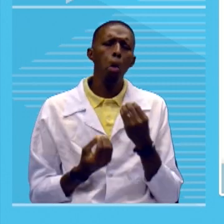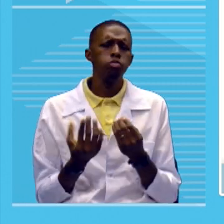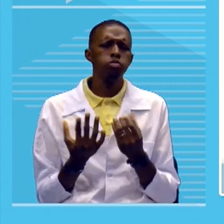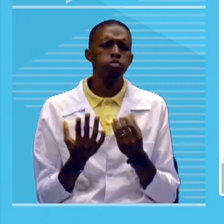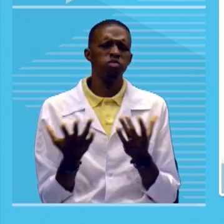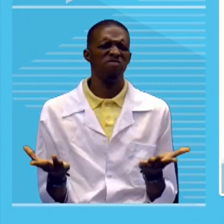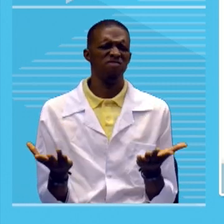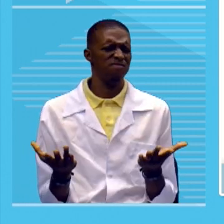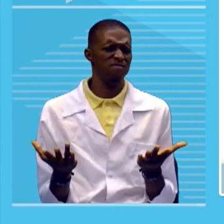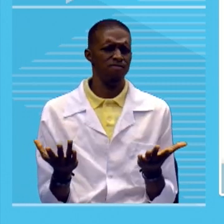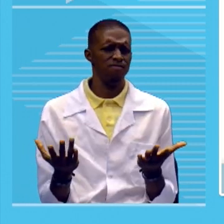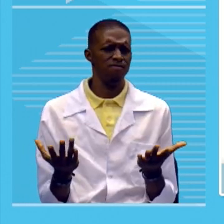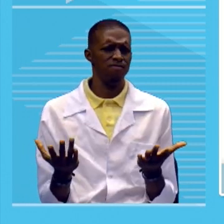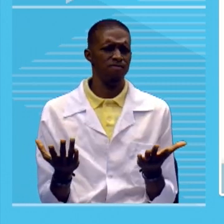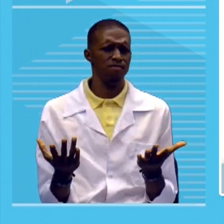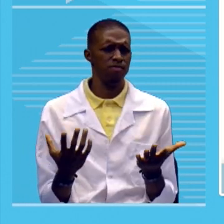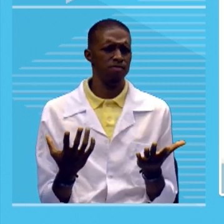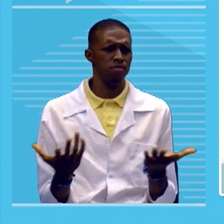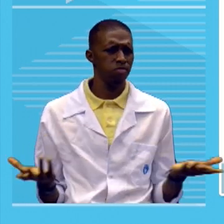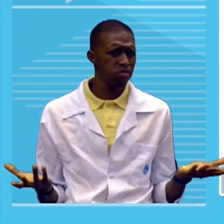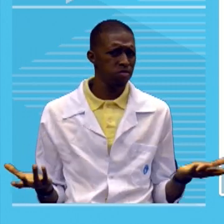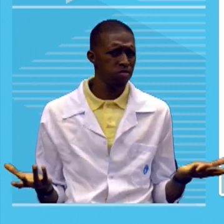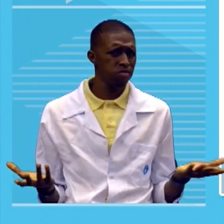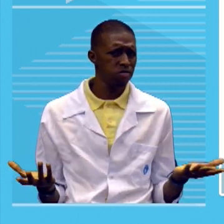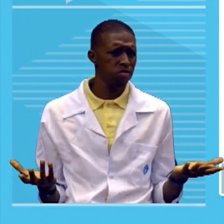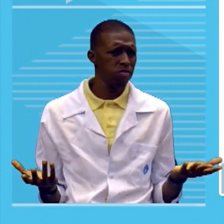Vocês acham que ela produz sentido?